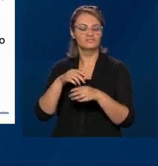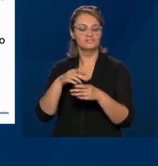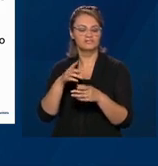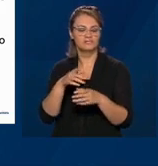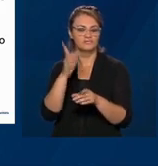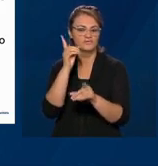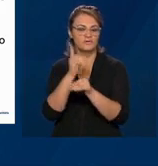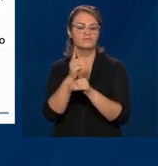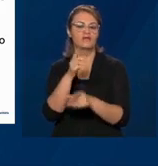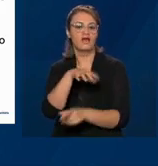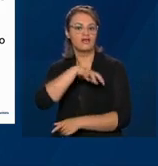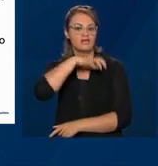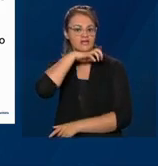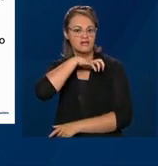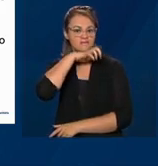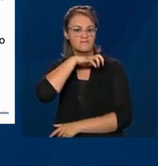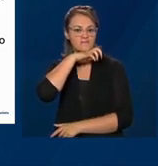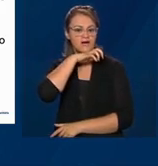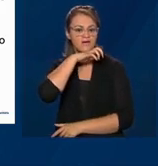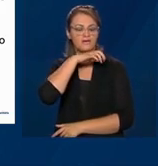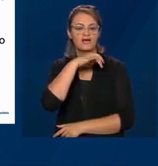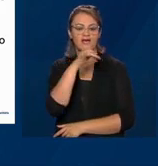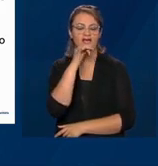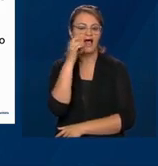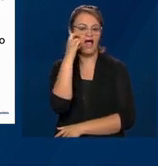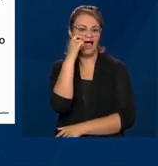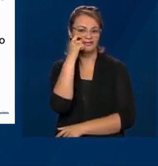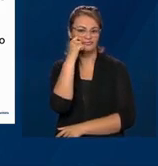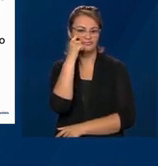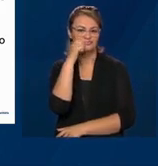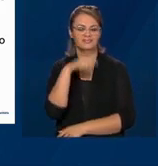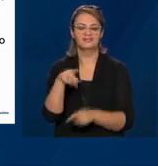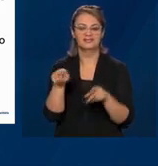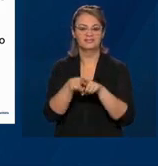neutralização em camundongos e ratos.